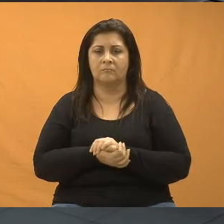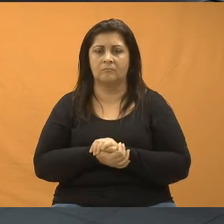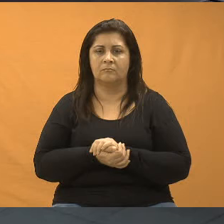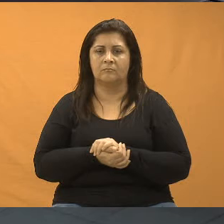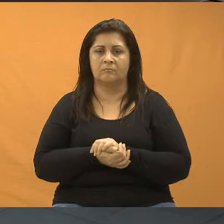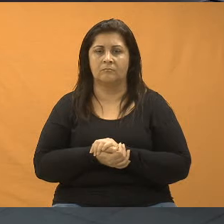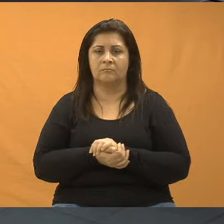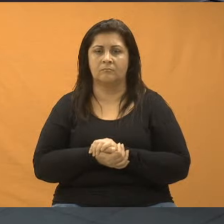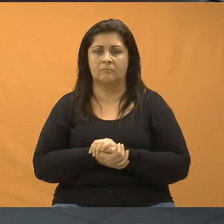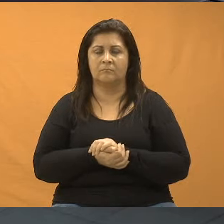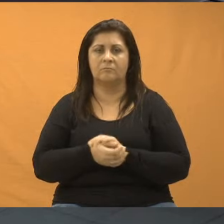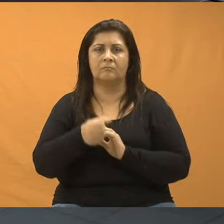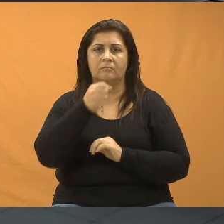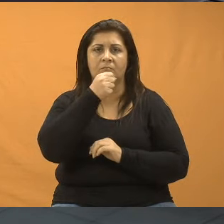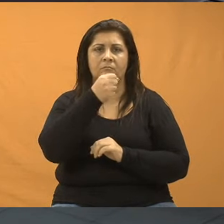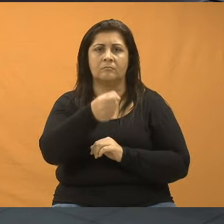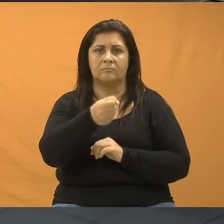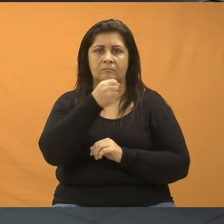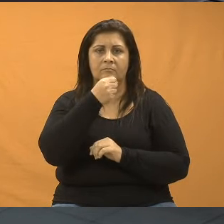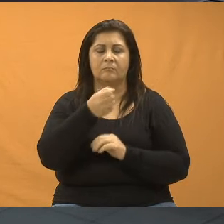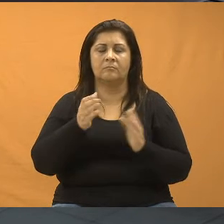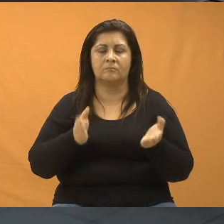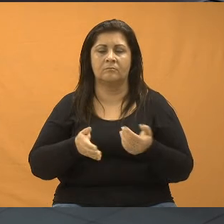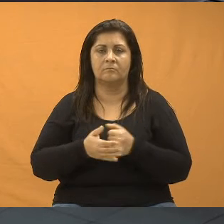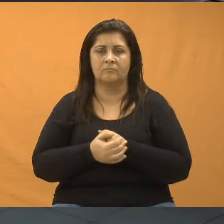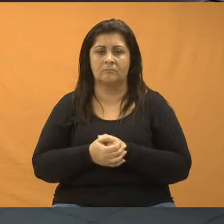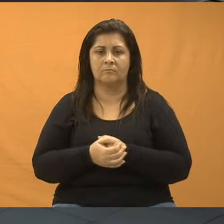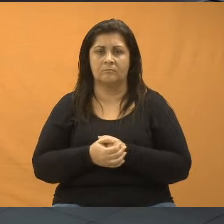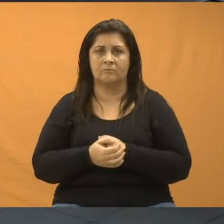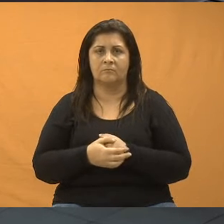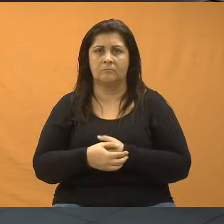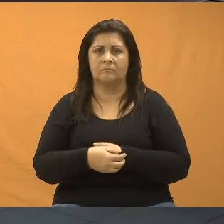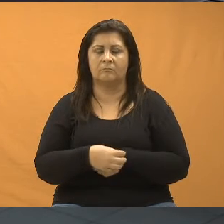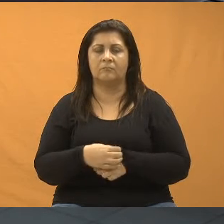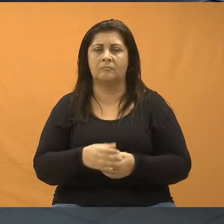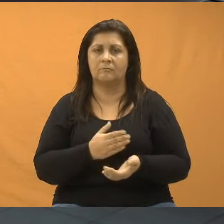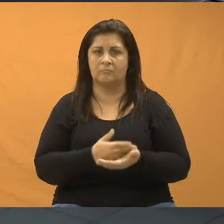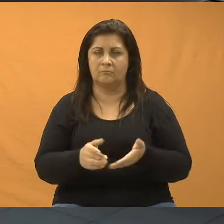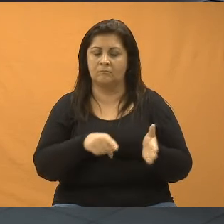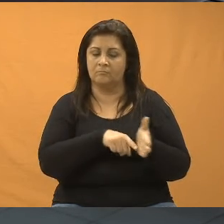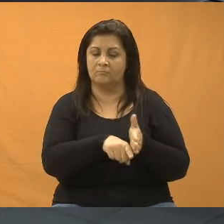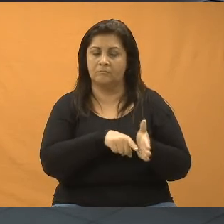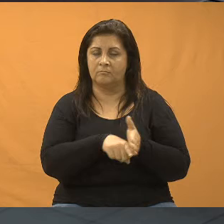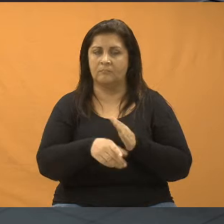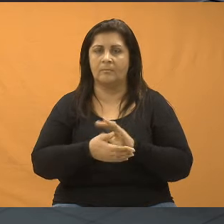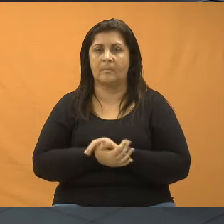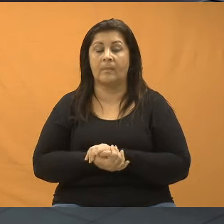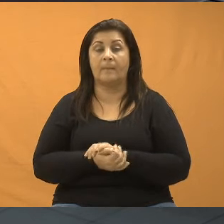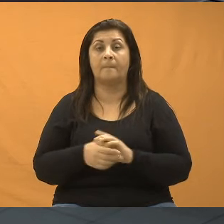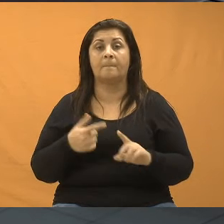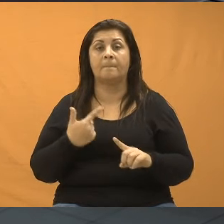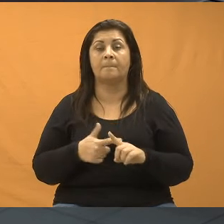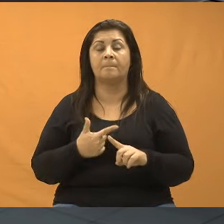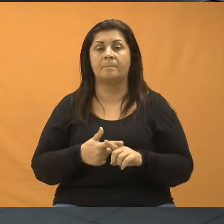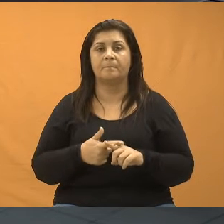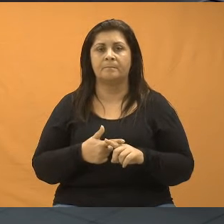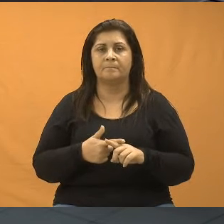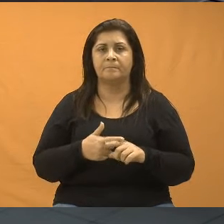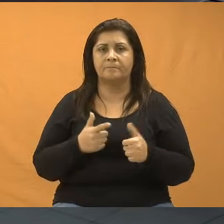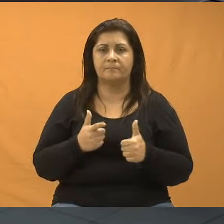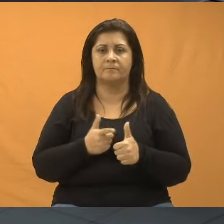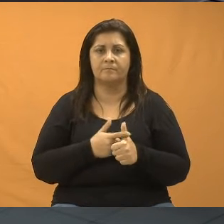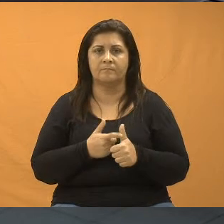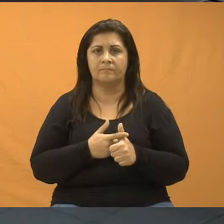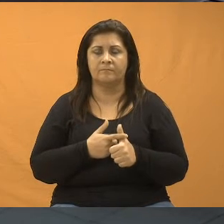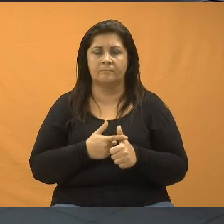aqui os depoimentos para a gente. Então, essa investigação continua. Mesmo porque parte dessa dívida,